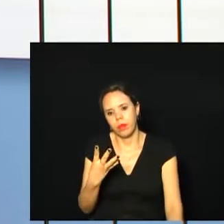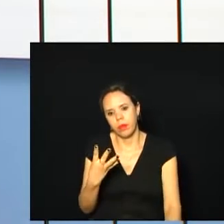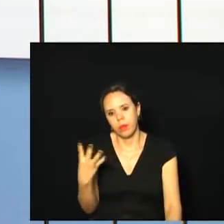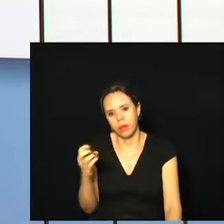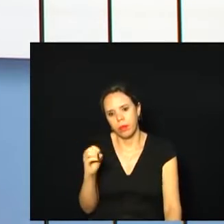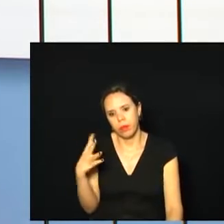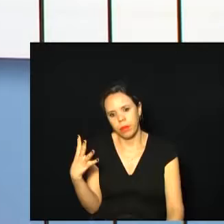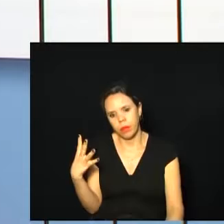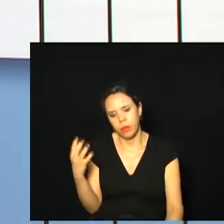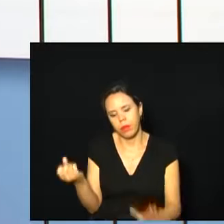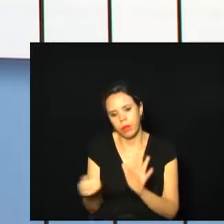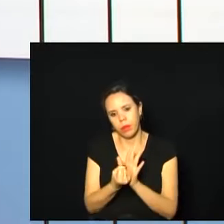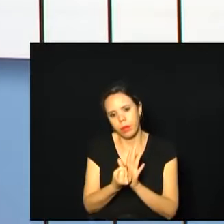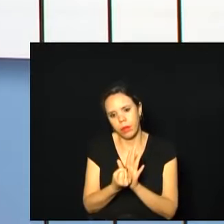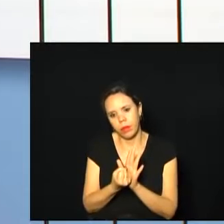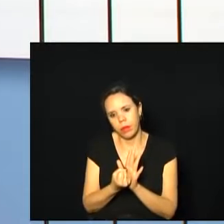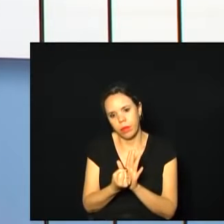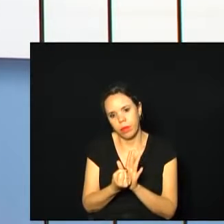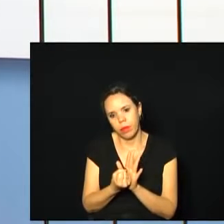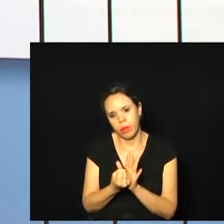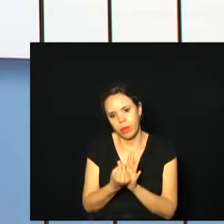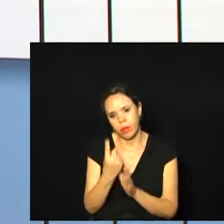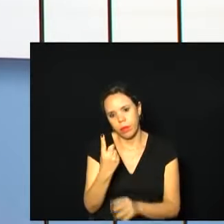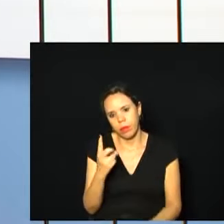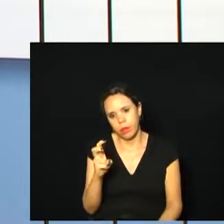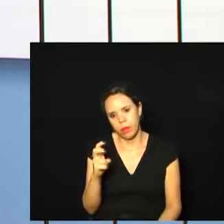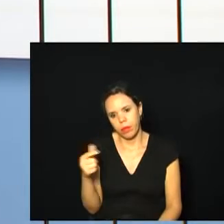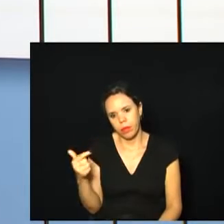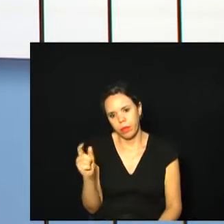4.409.404 casos registrados, com